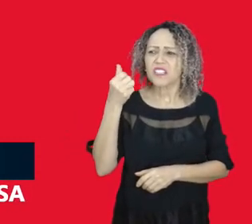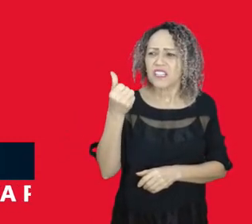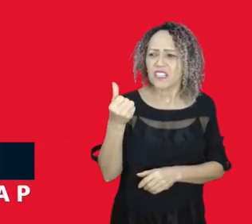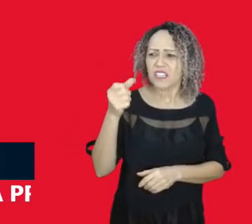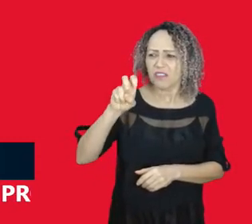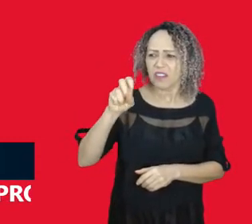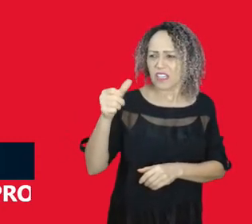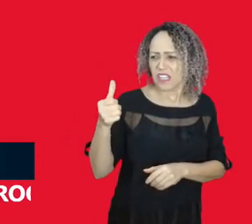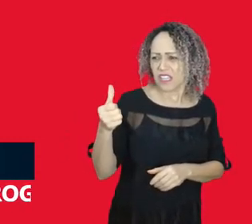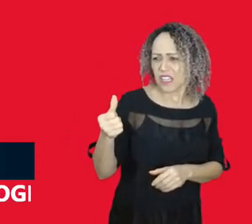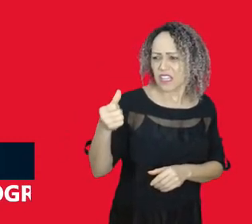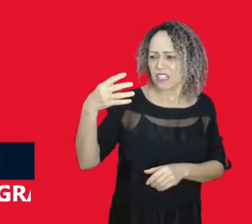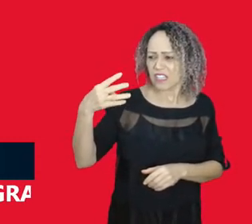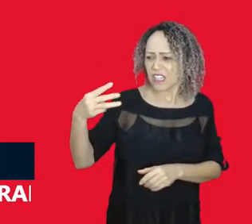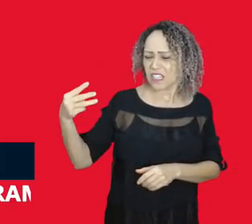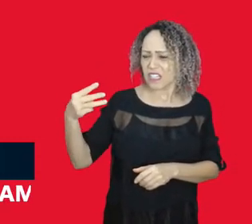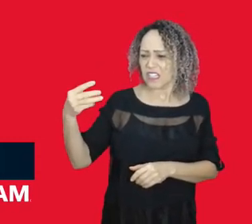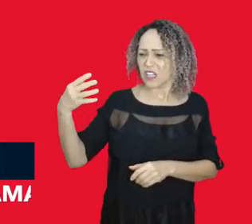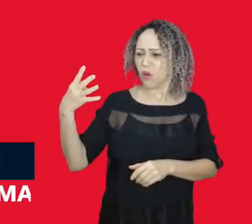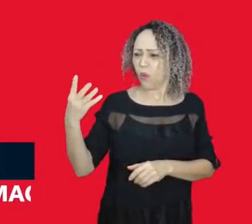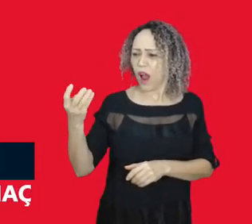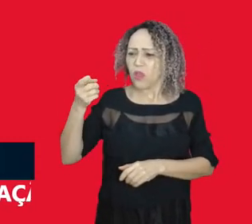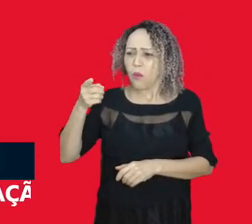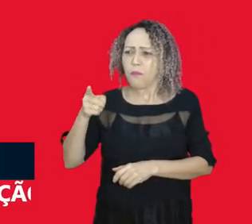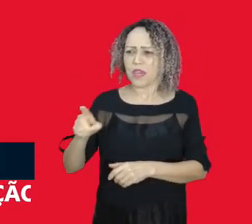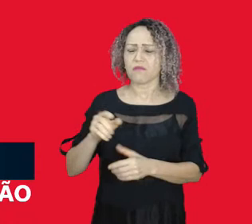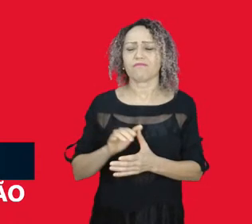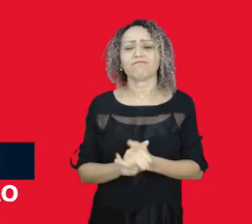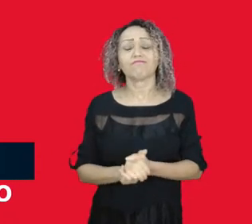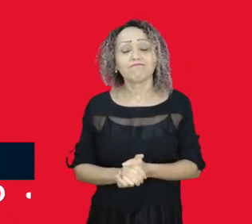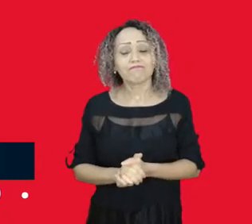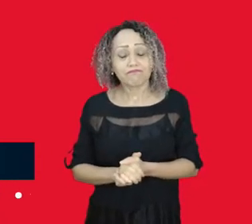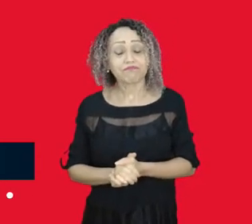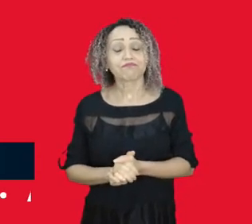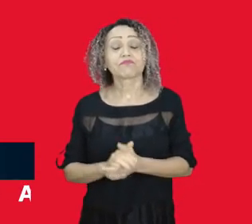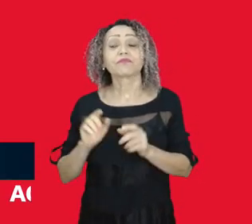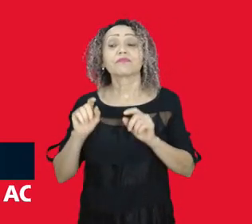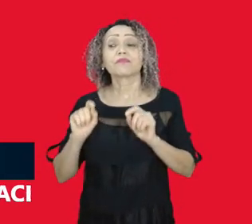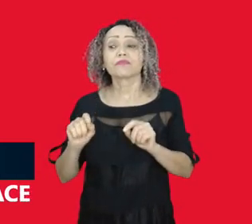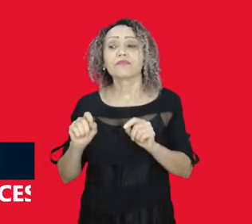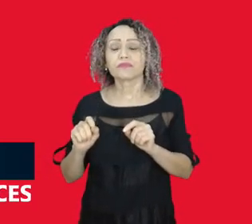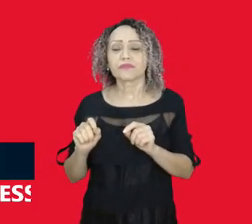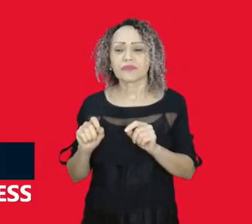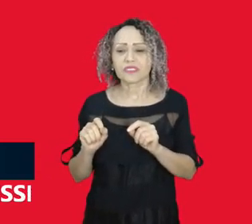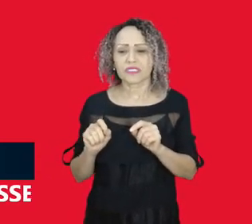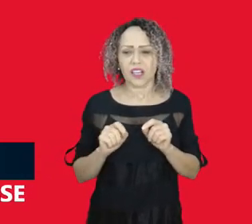25.656.334. Aqui a gente está falando de 94%. Nulos foram